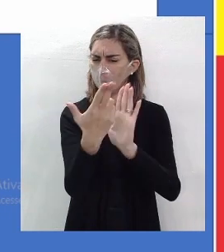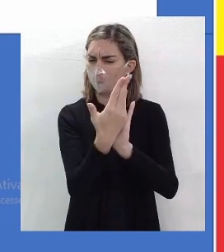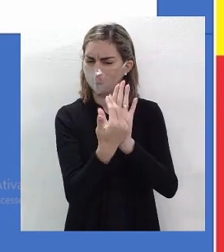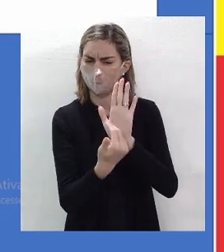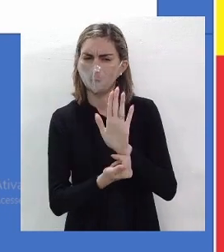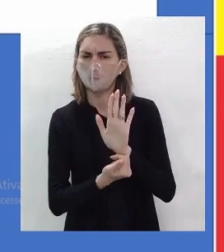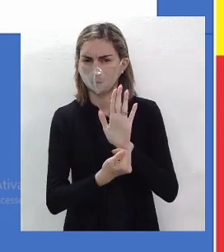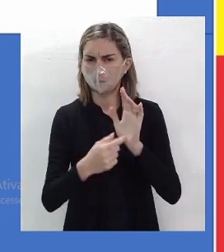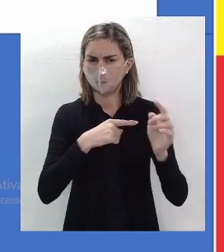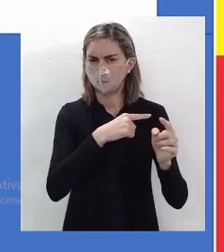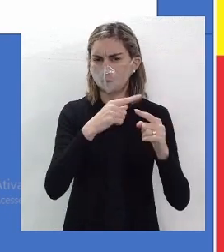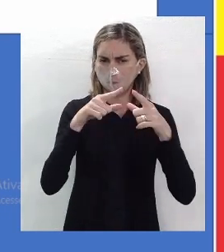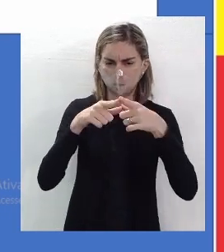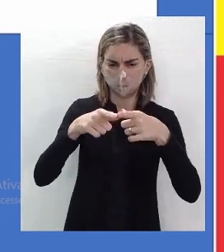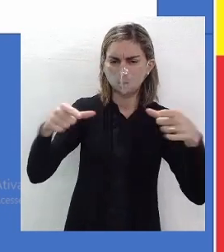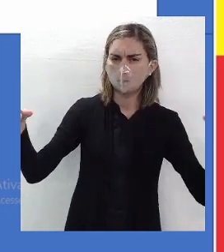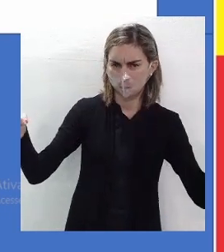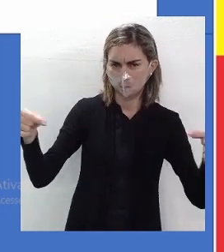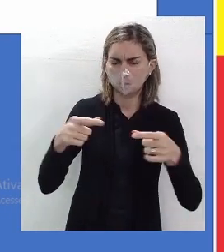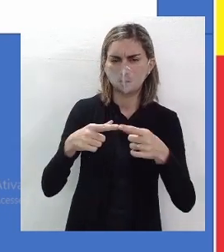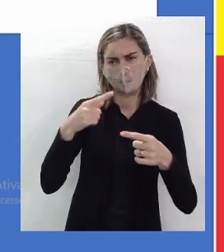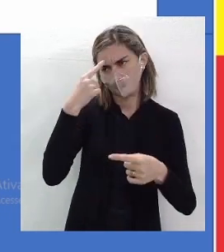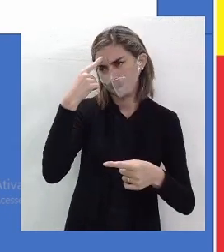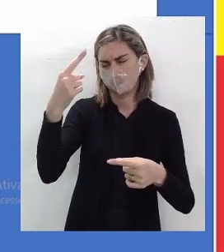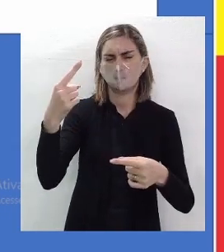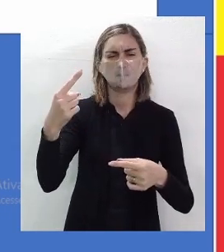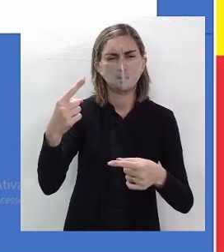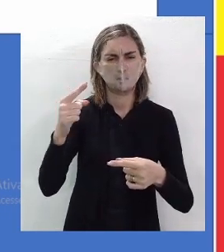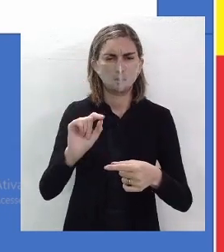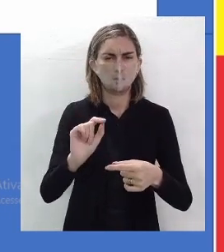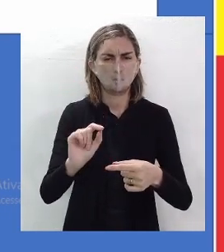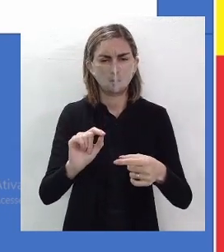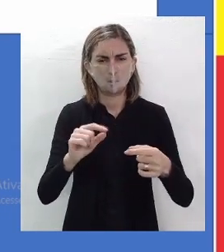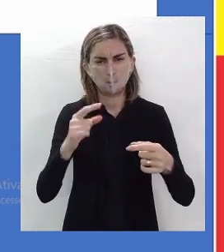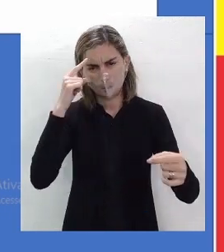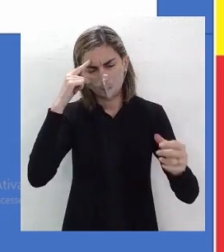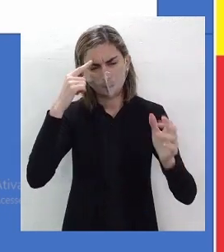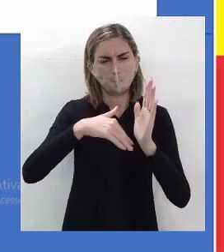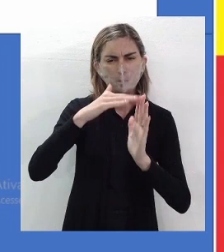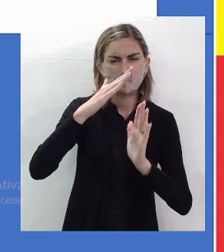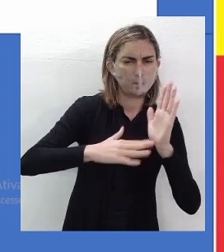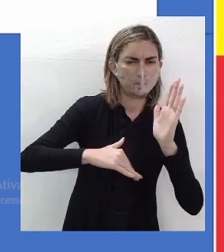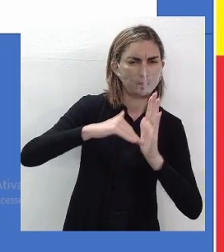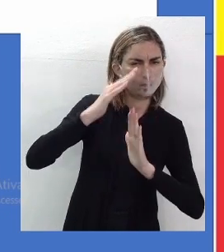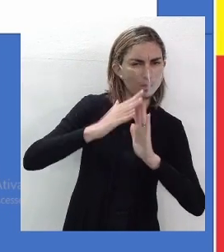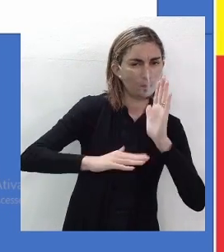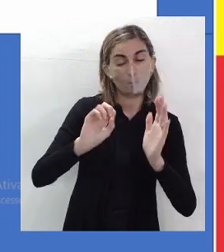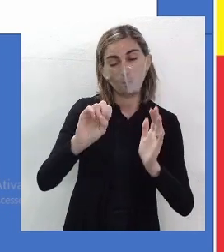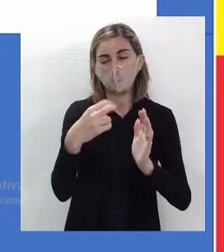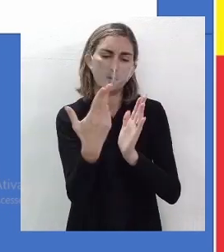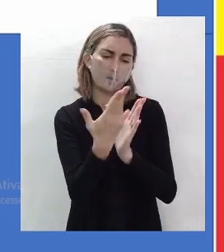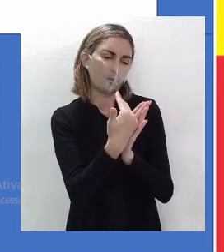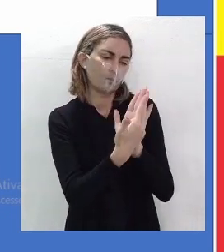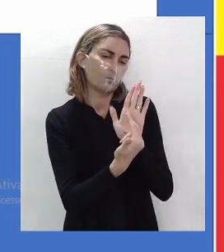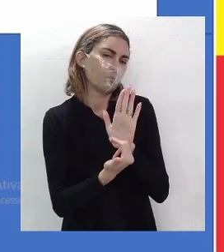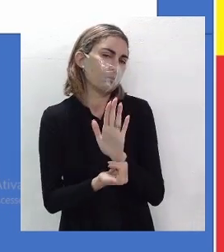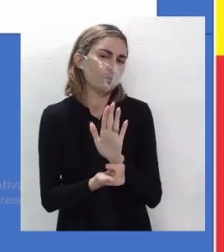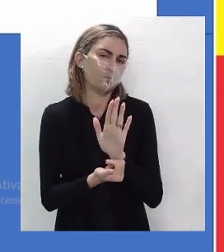gravura japonesa nos dá a impressão de que foi pintada ou